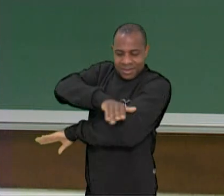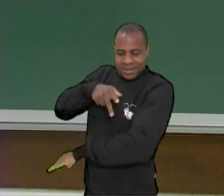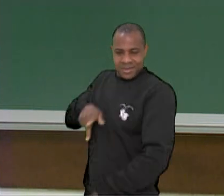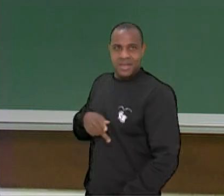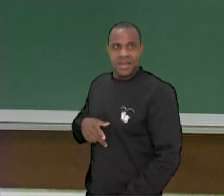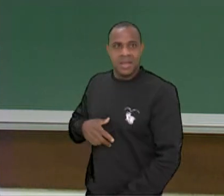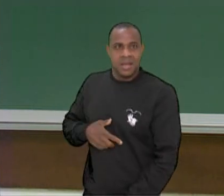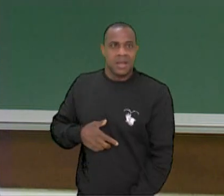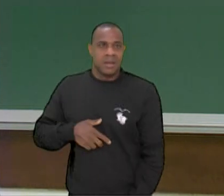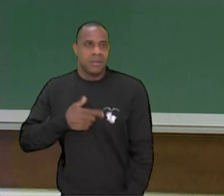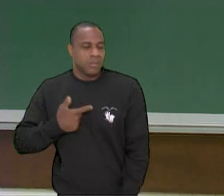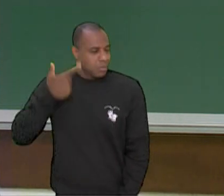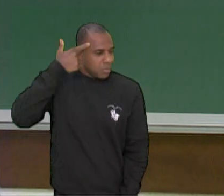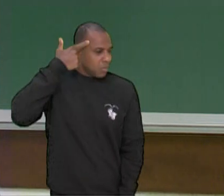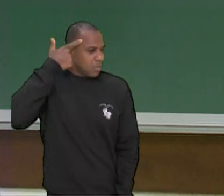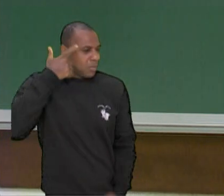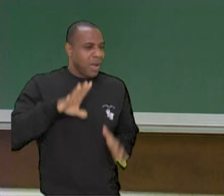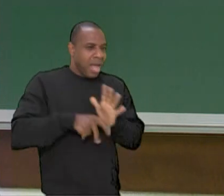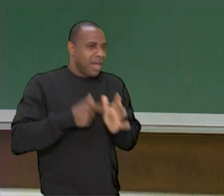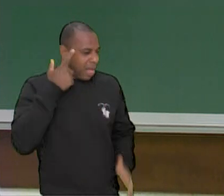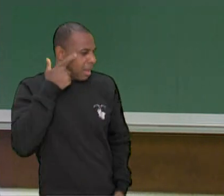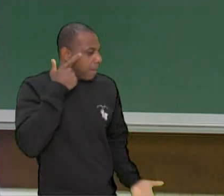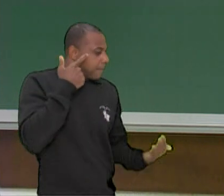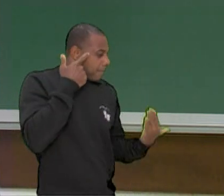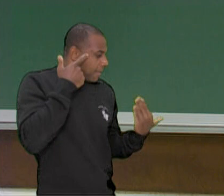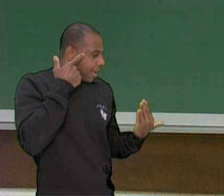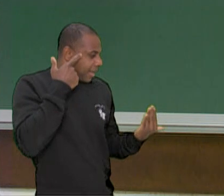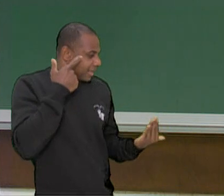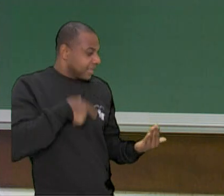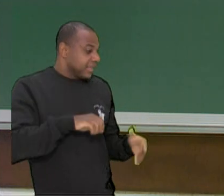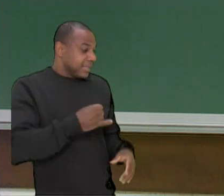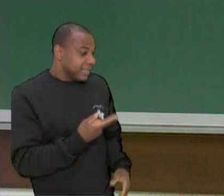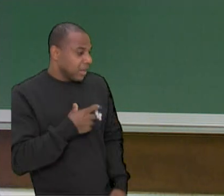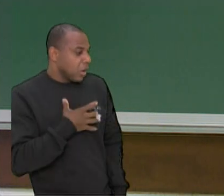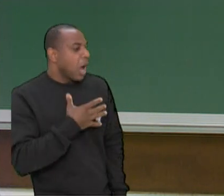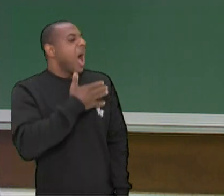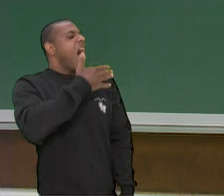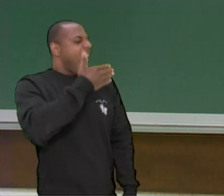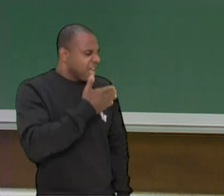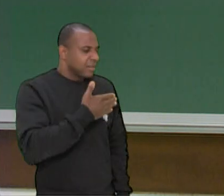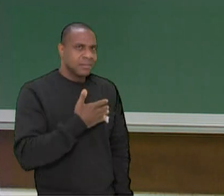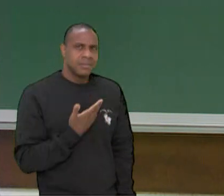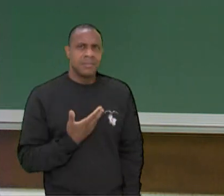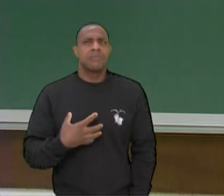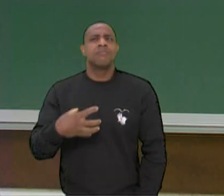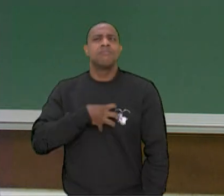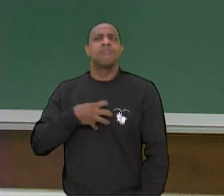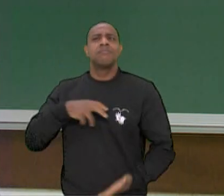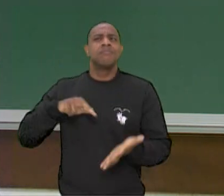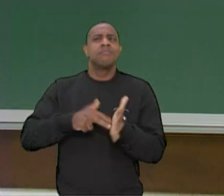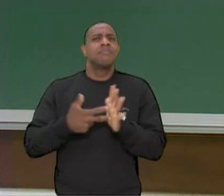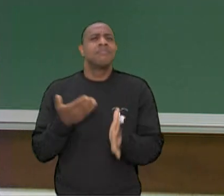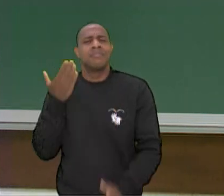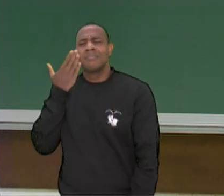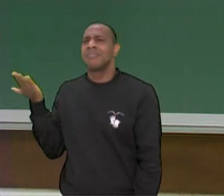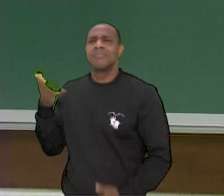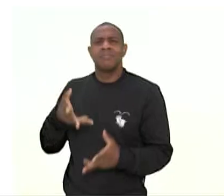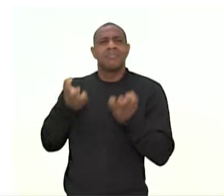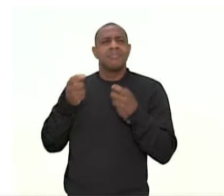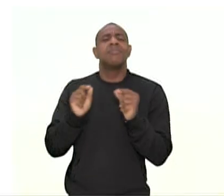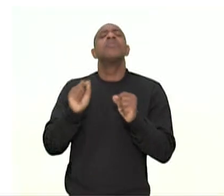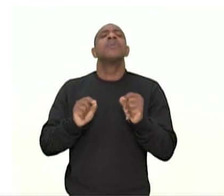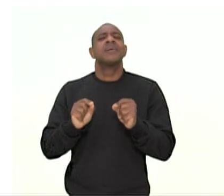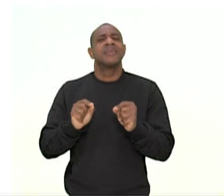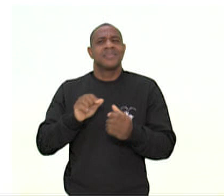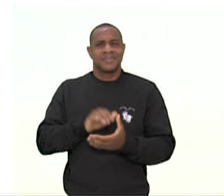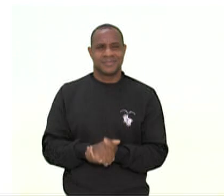a surpreende, né, com lenço e diz, passa a bolsa, senão eu espirro. Qual é o efeito de sentido que temos nessa charge? Vamos lá,